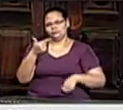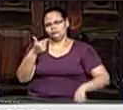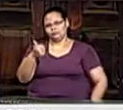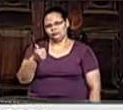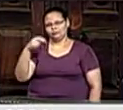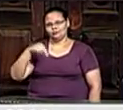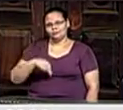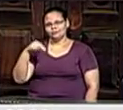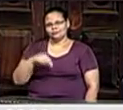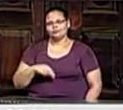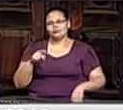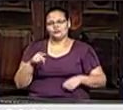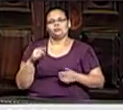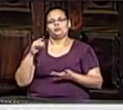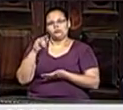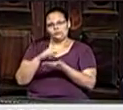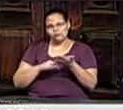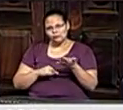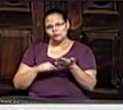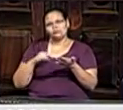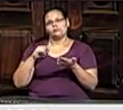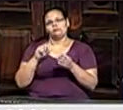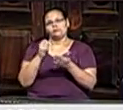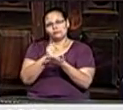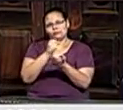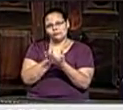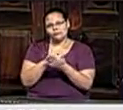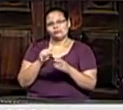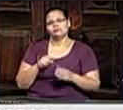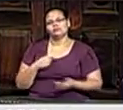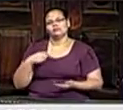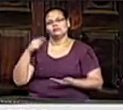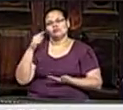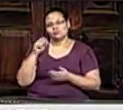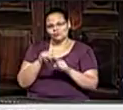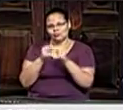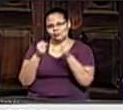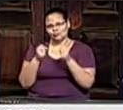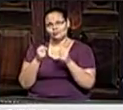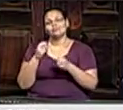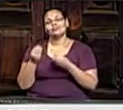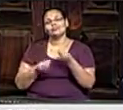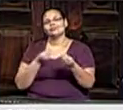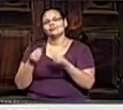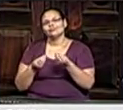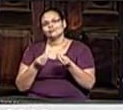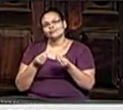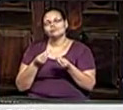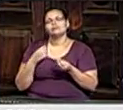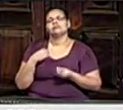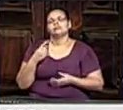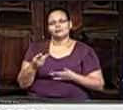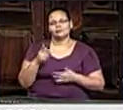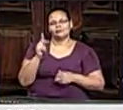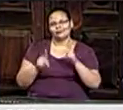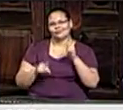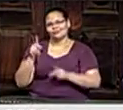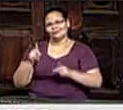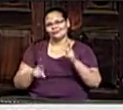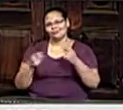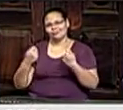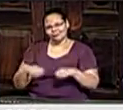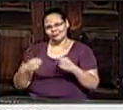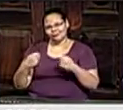para romper o contrato. E aí, como fica a população tão